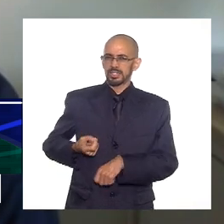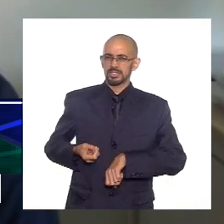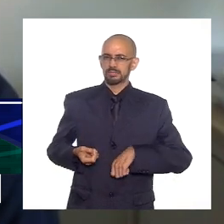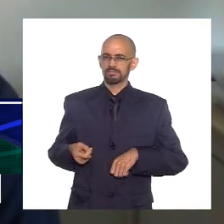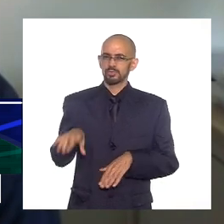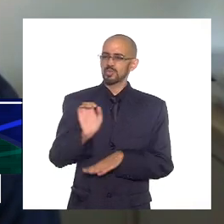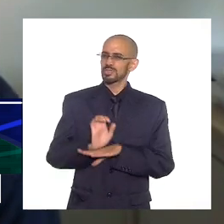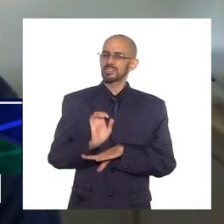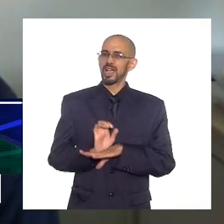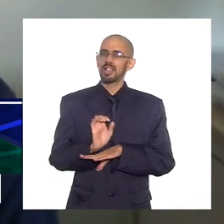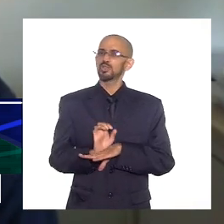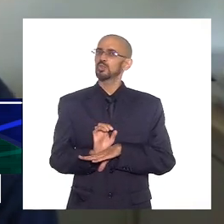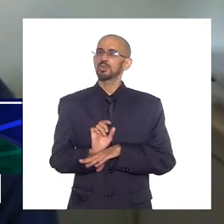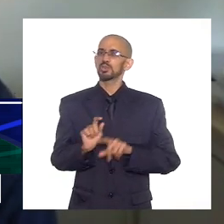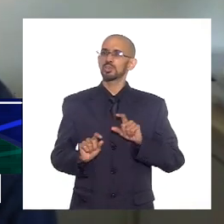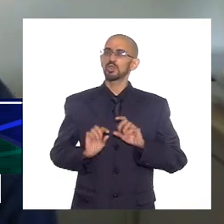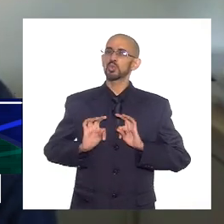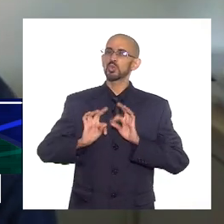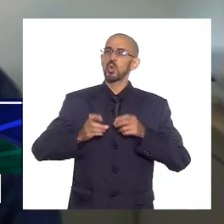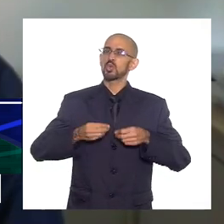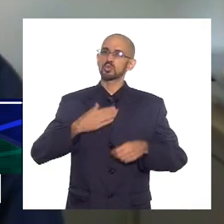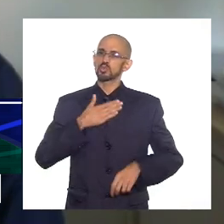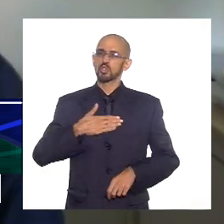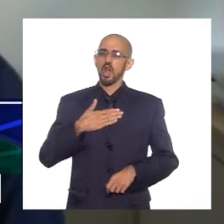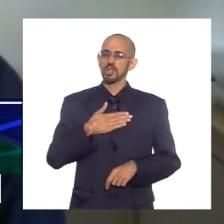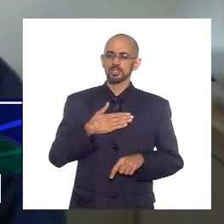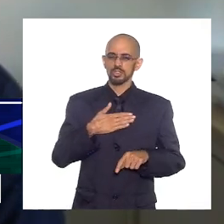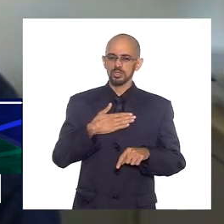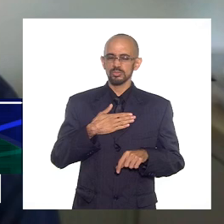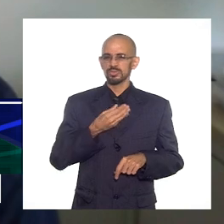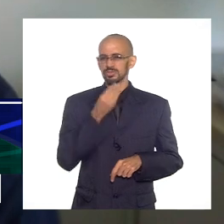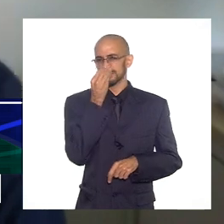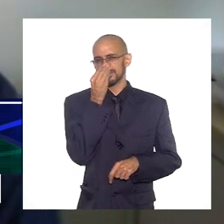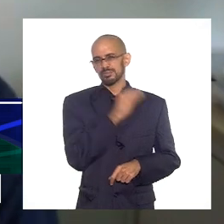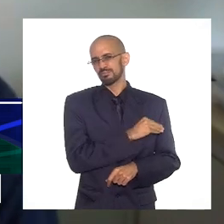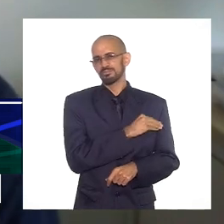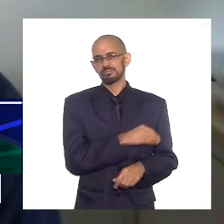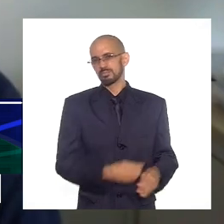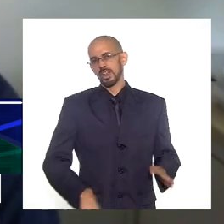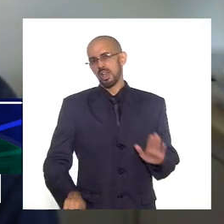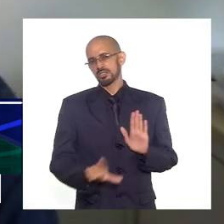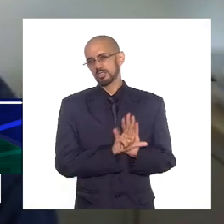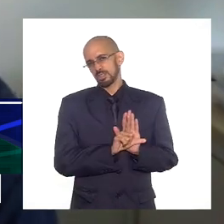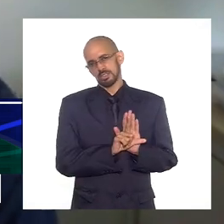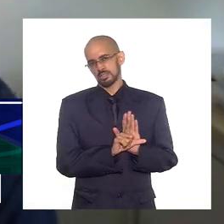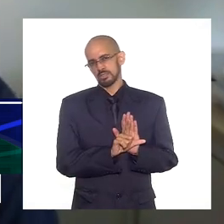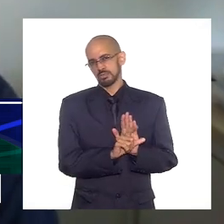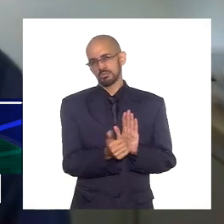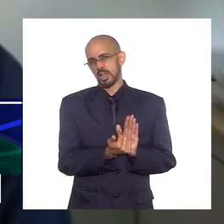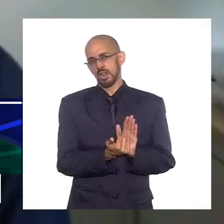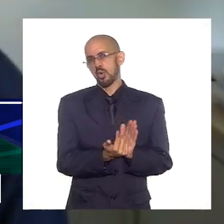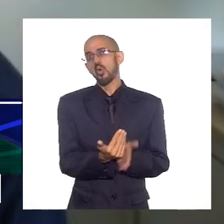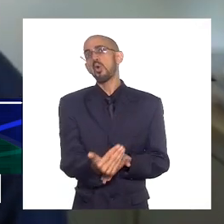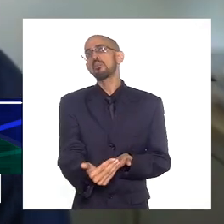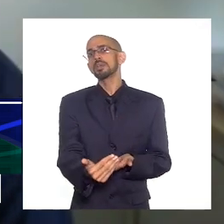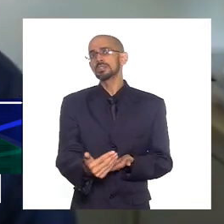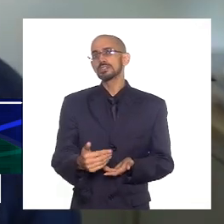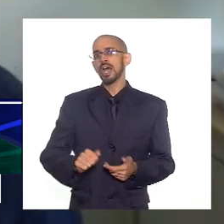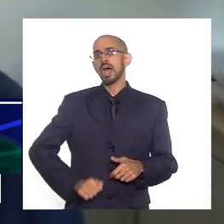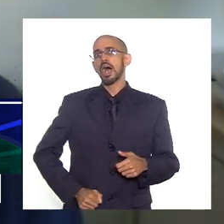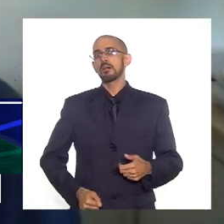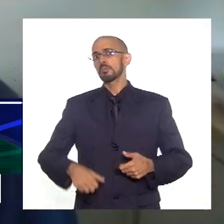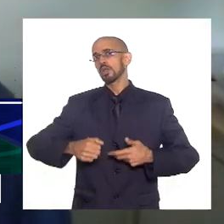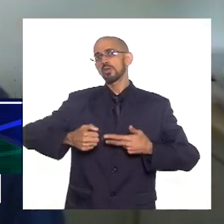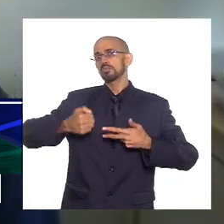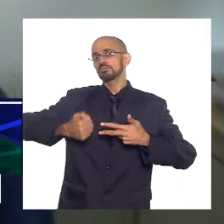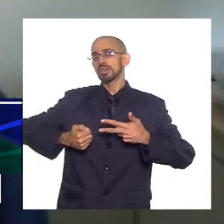que todos gostam de descumprir as leis, a começar pelo poder